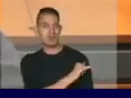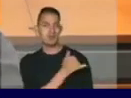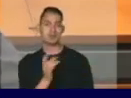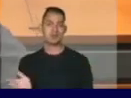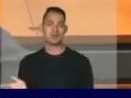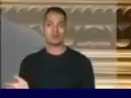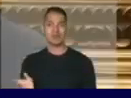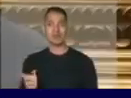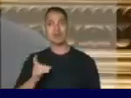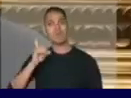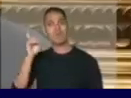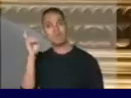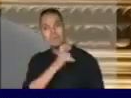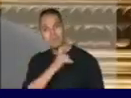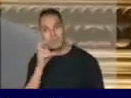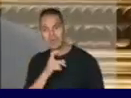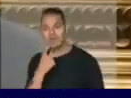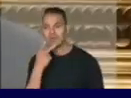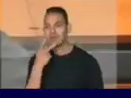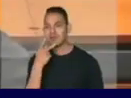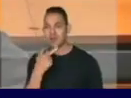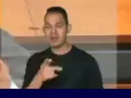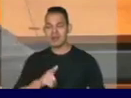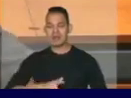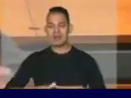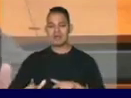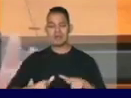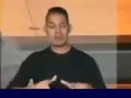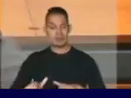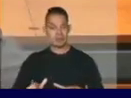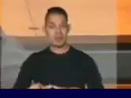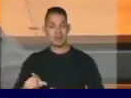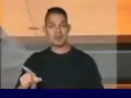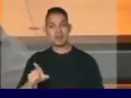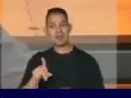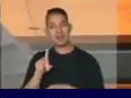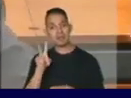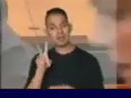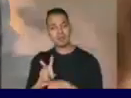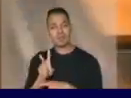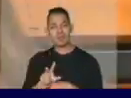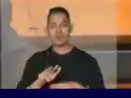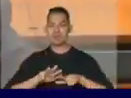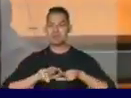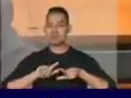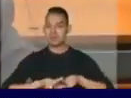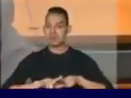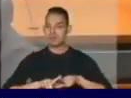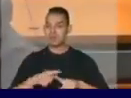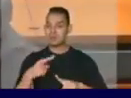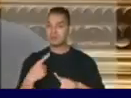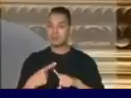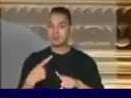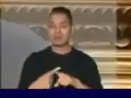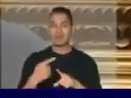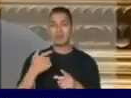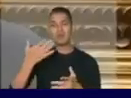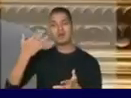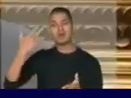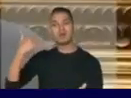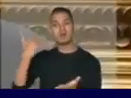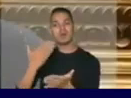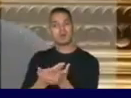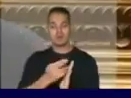Mente e trabalha como um blindador da família e, consequentemente, da milícia, porque nos últimos dias sai